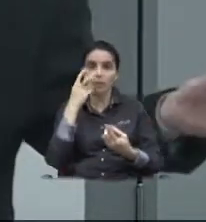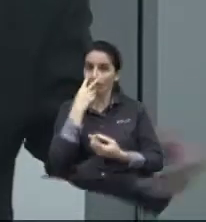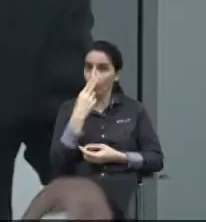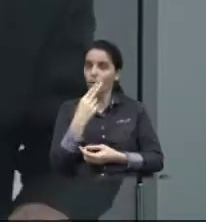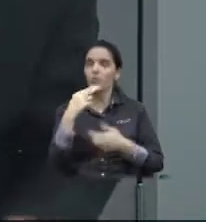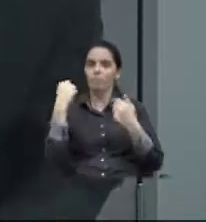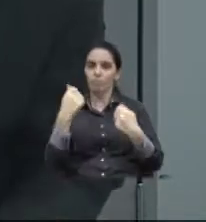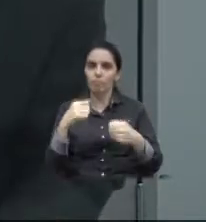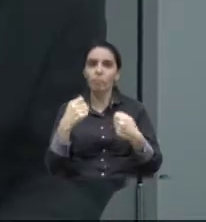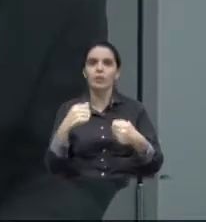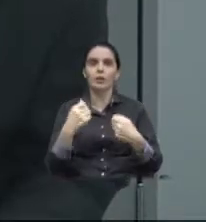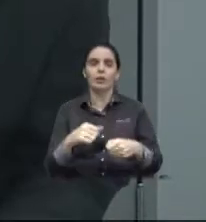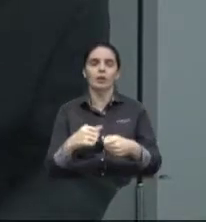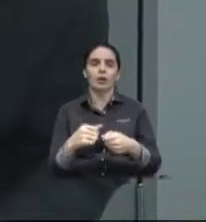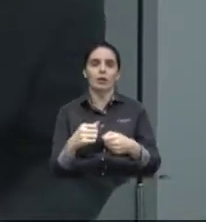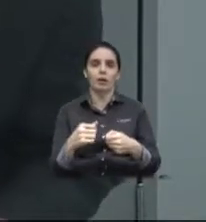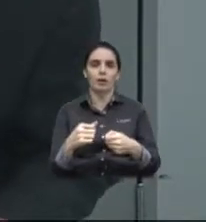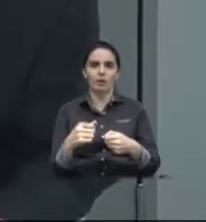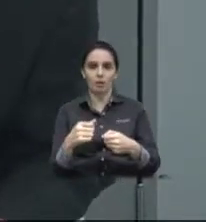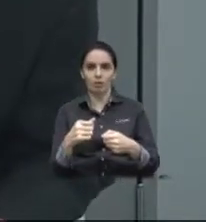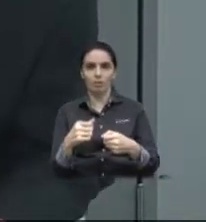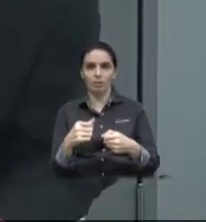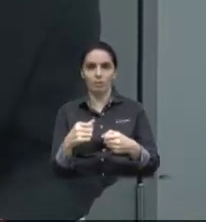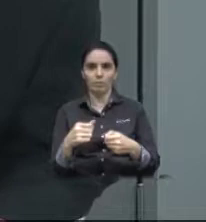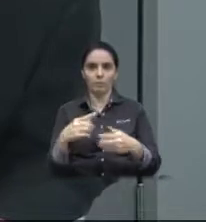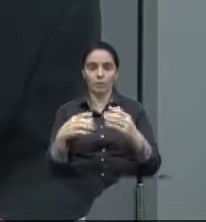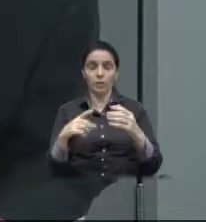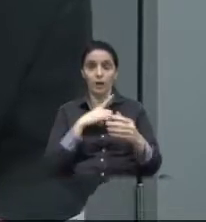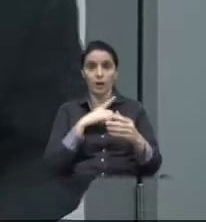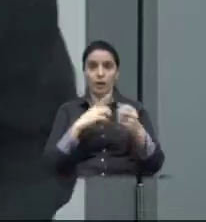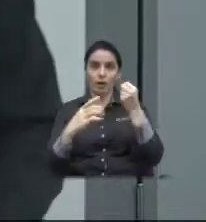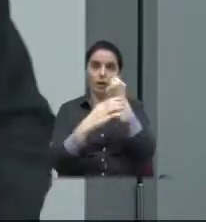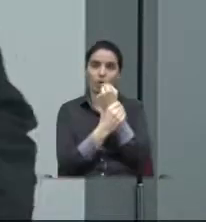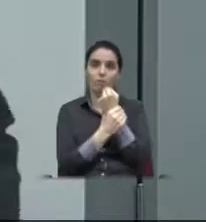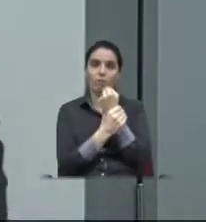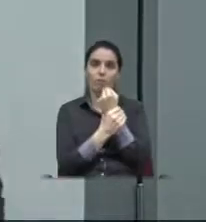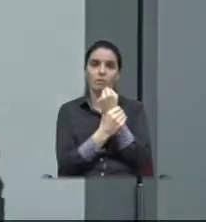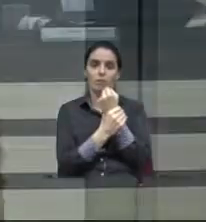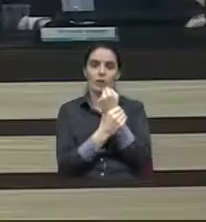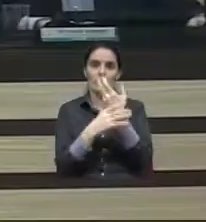aí um bom resultado e uma maior segurança no trânsito, infelizmente.